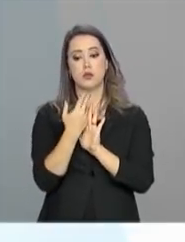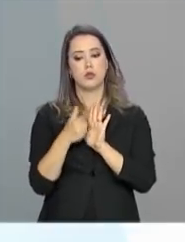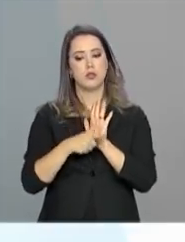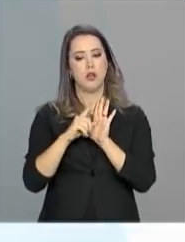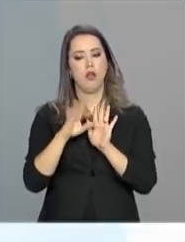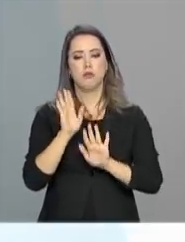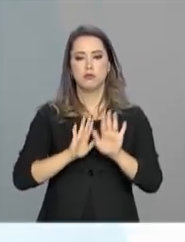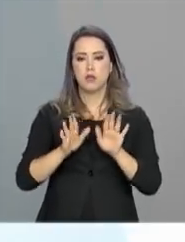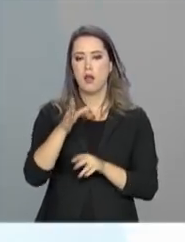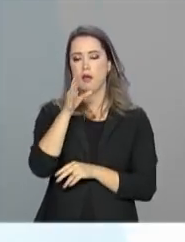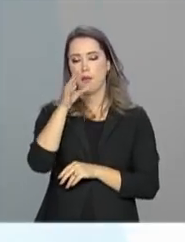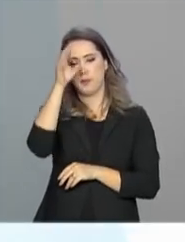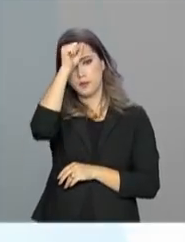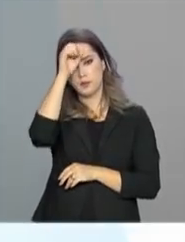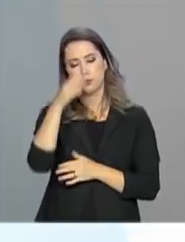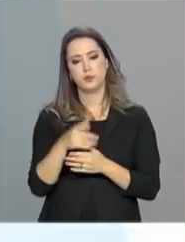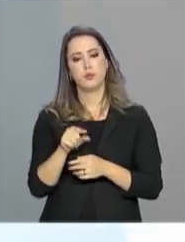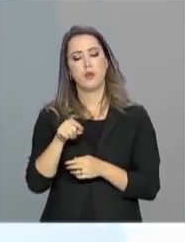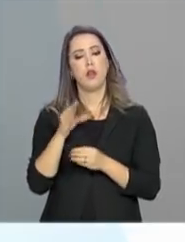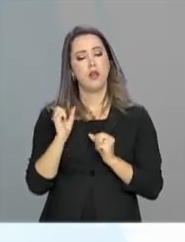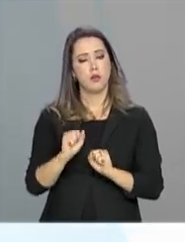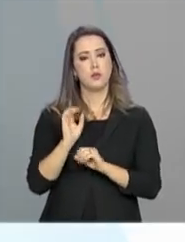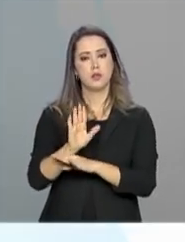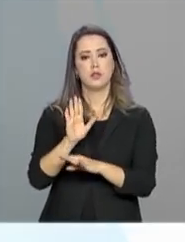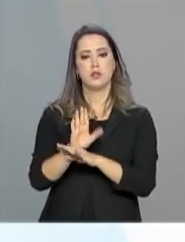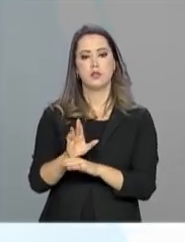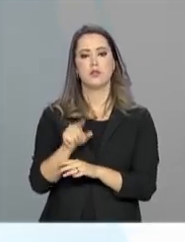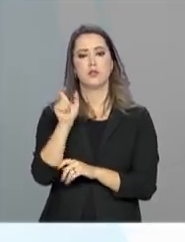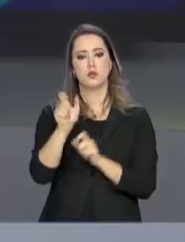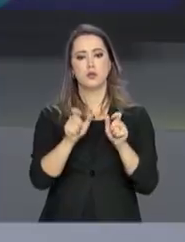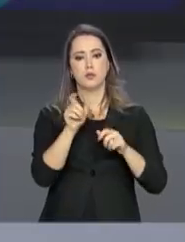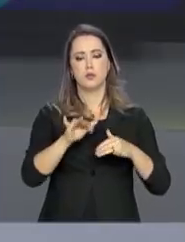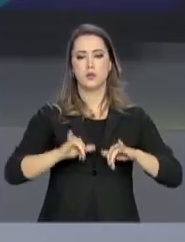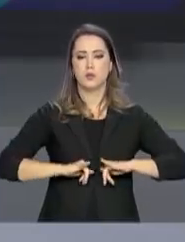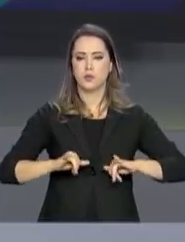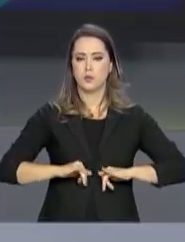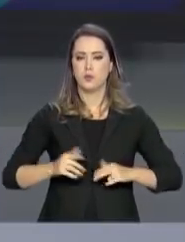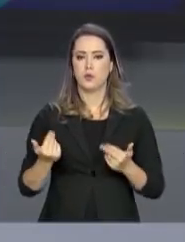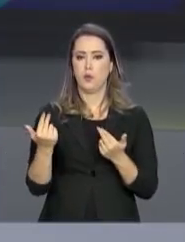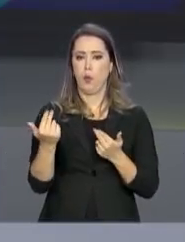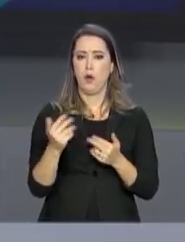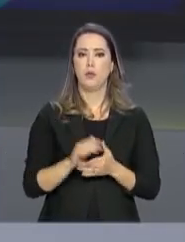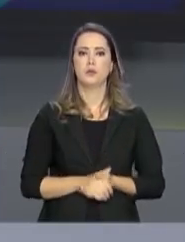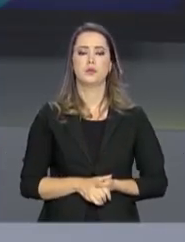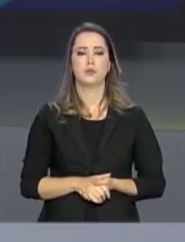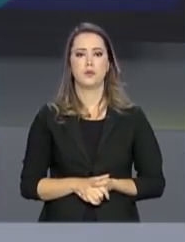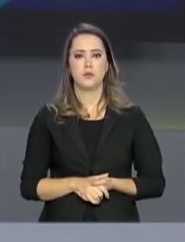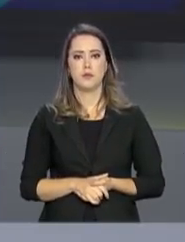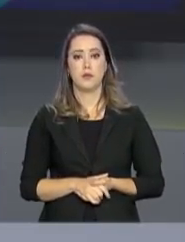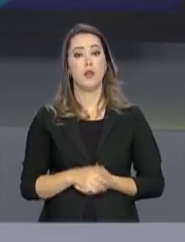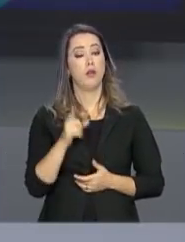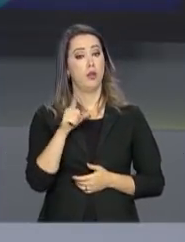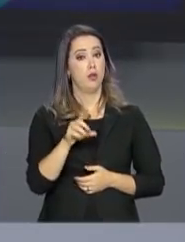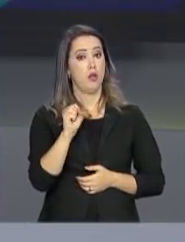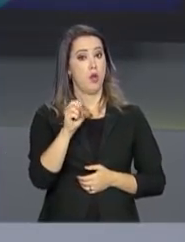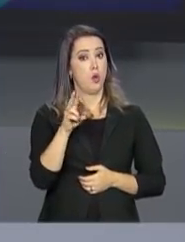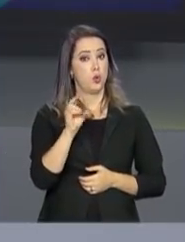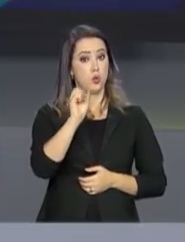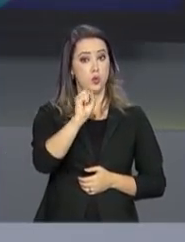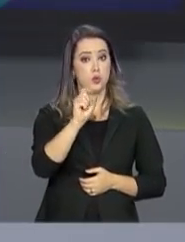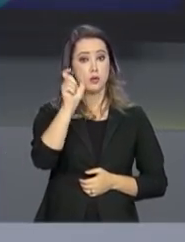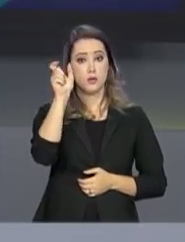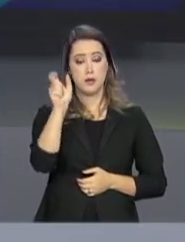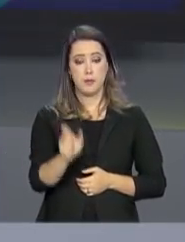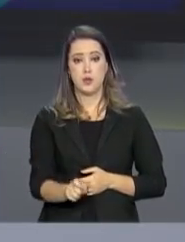essas informações e ajudar aquelas pessoas que sofre como sofia e vale destacar ainda que no sistema único de saúde